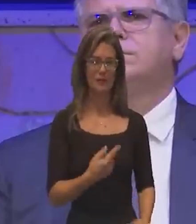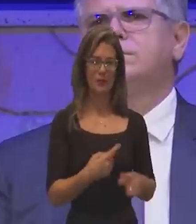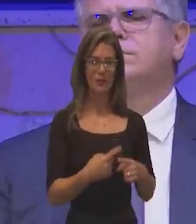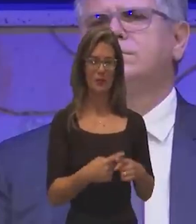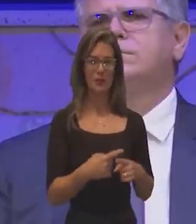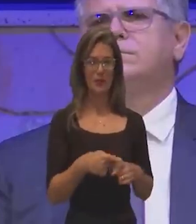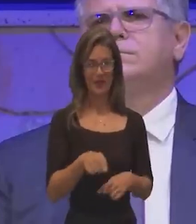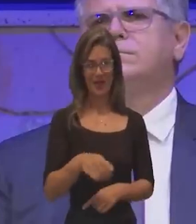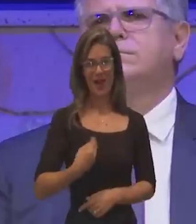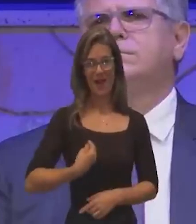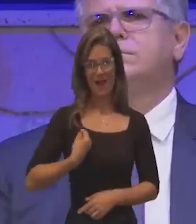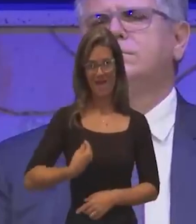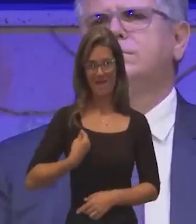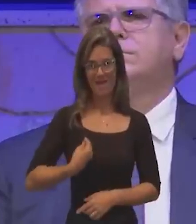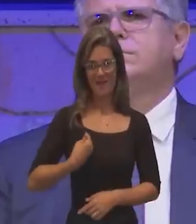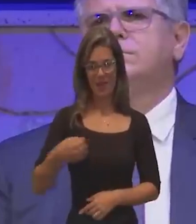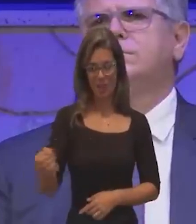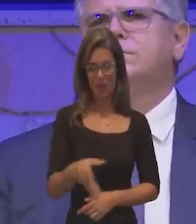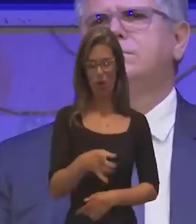um preço.